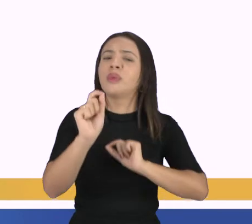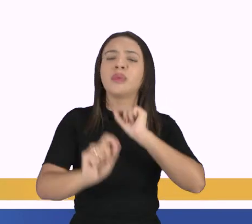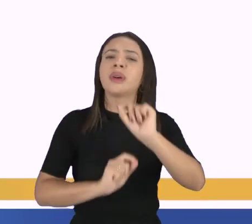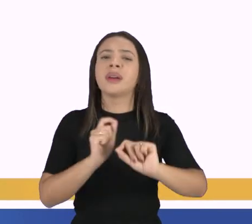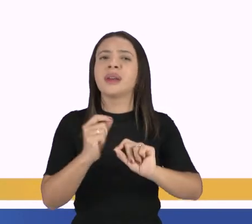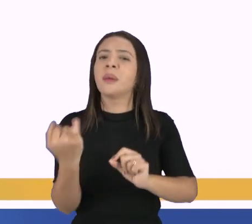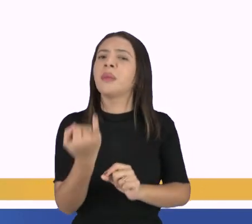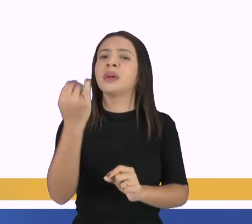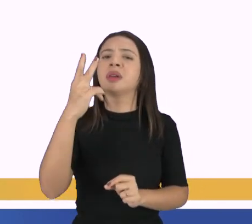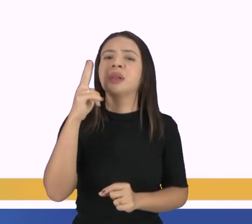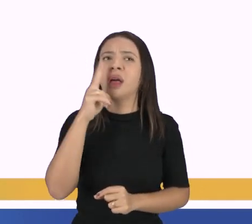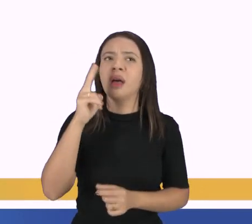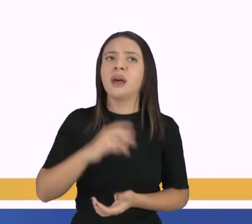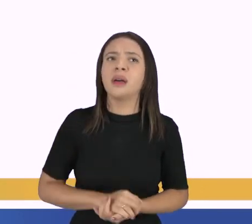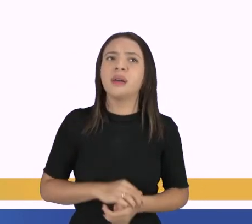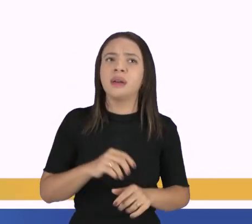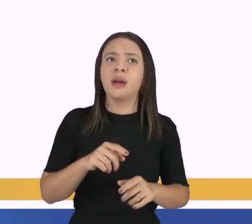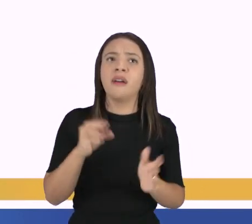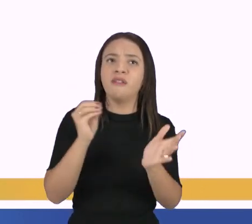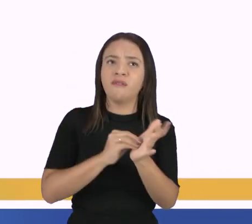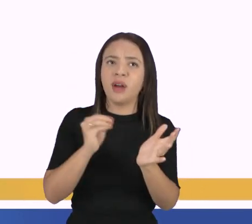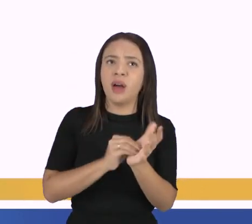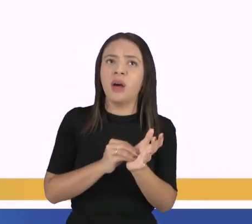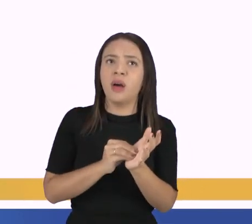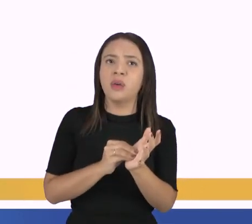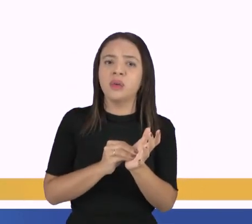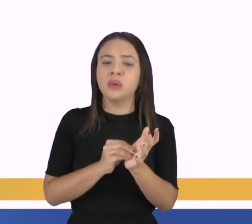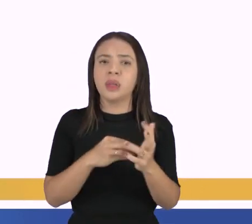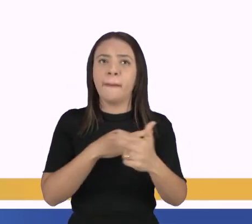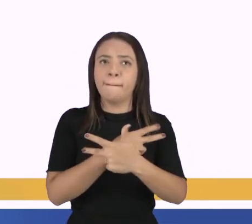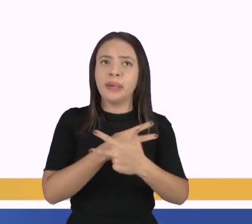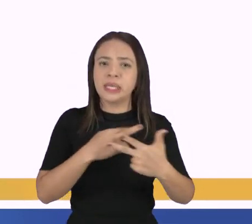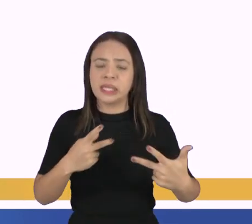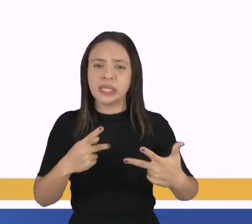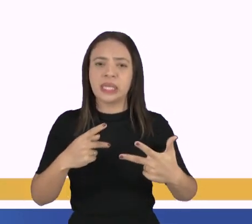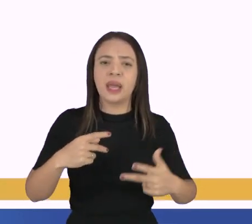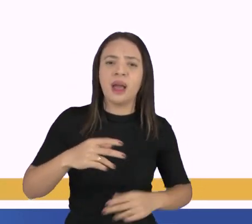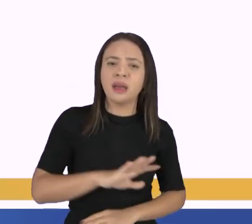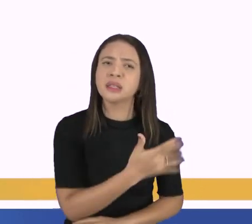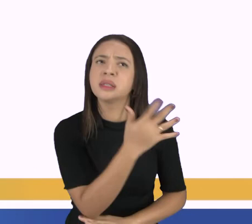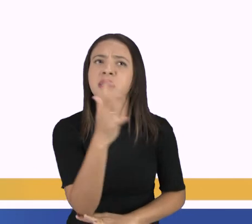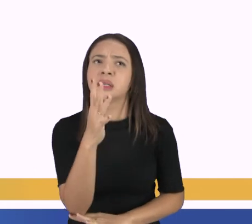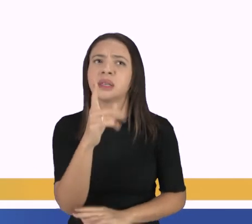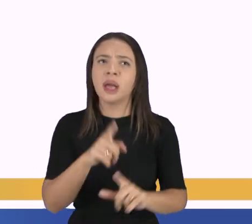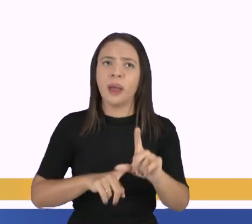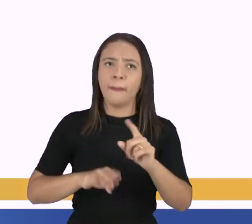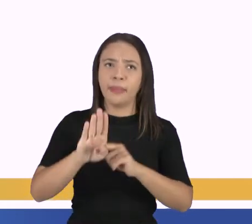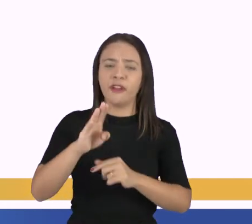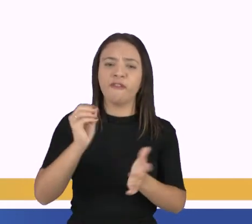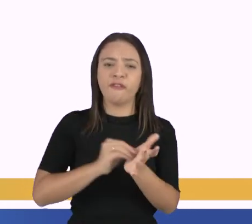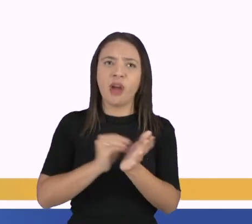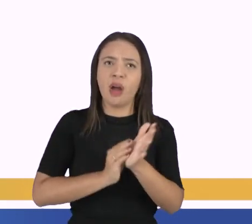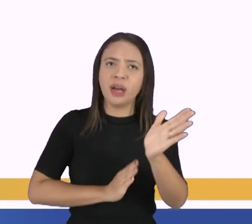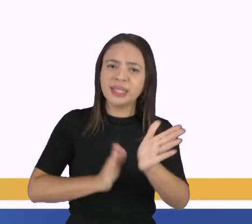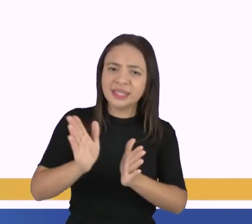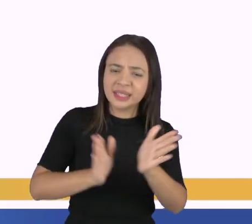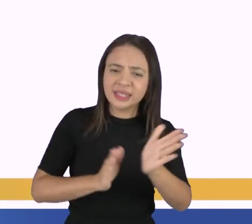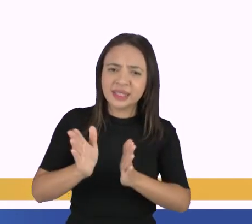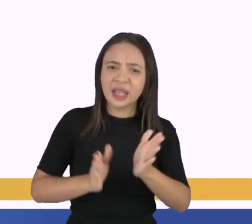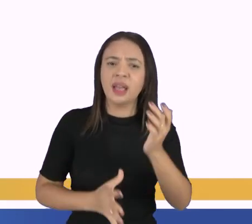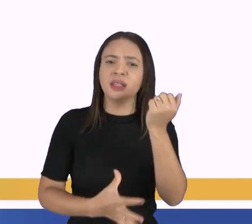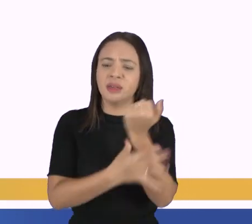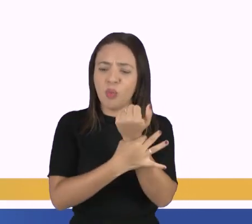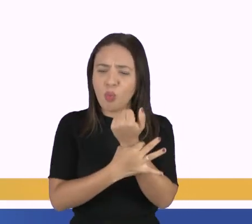falta de recursos e riquezas naturais. Letra B, a falta de acesso a serviços de qualidade. Letra C,